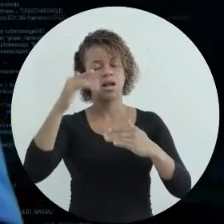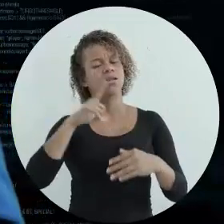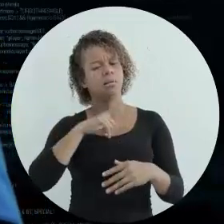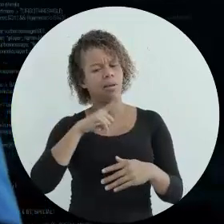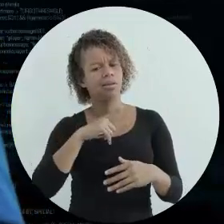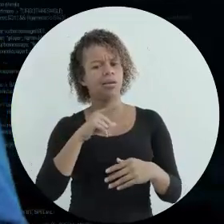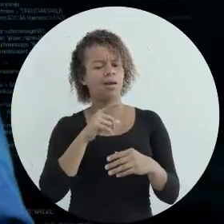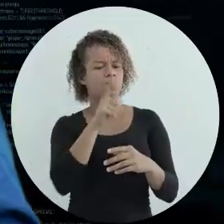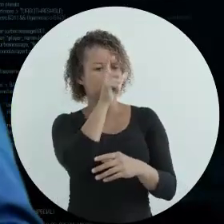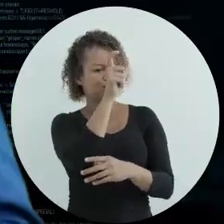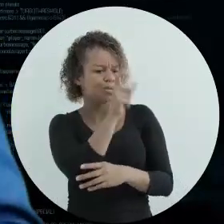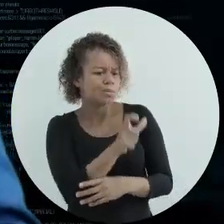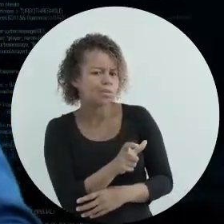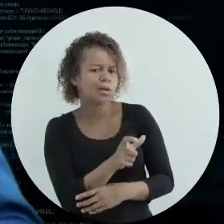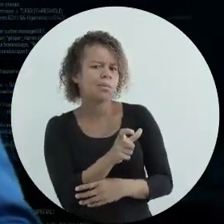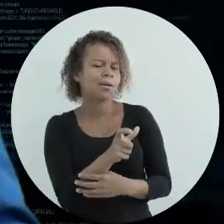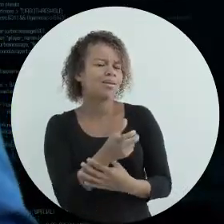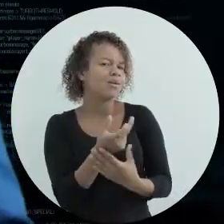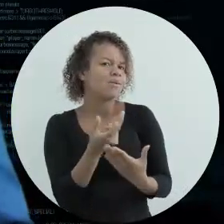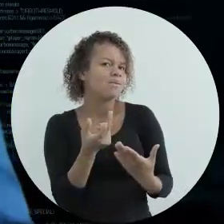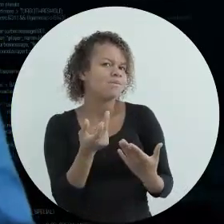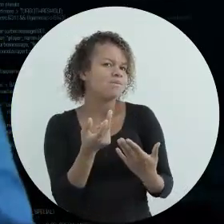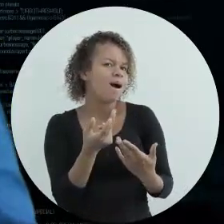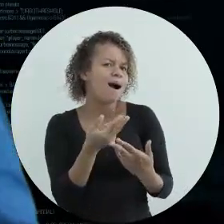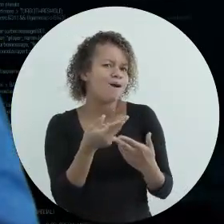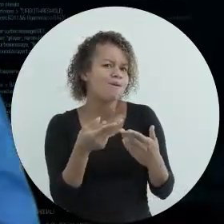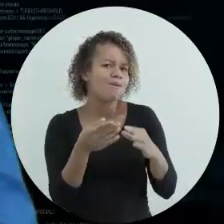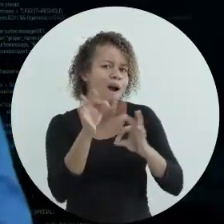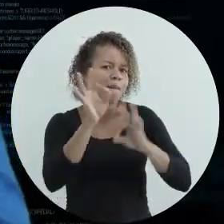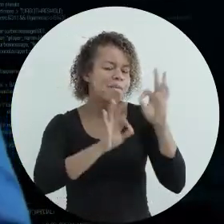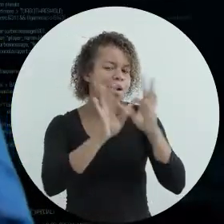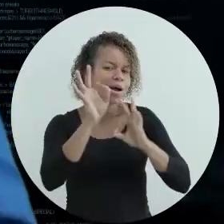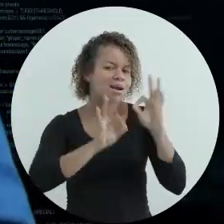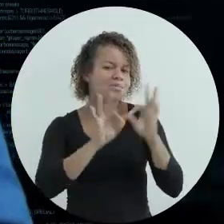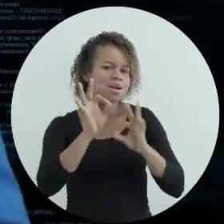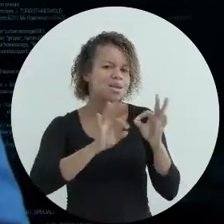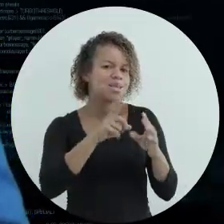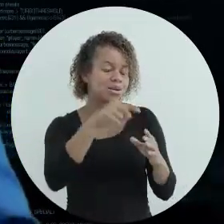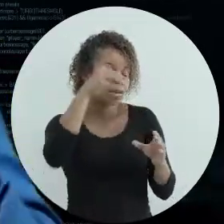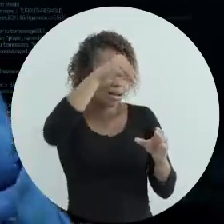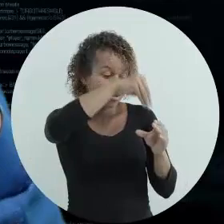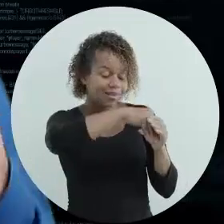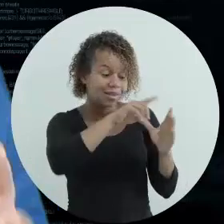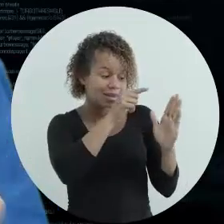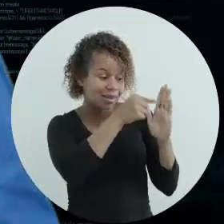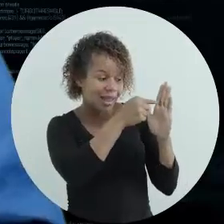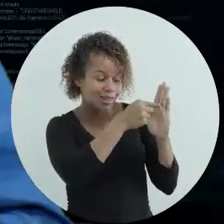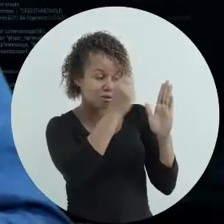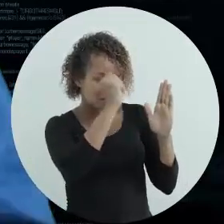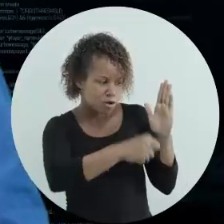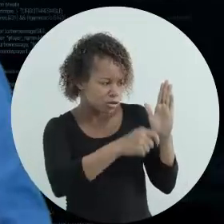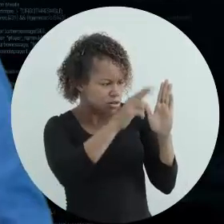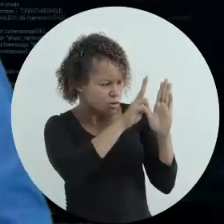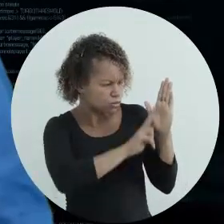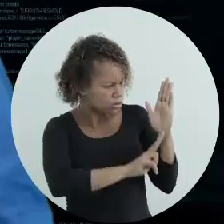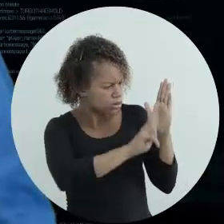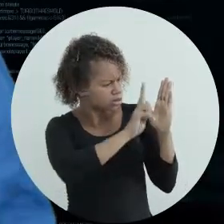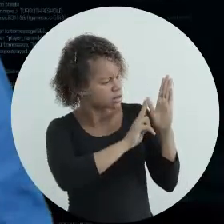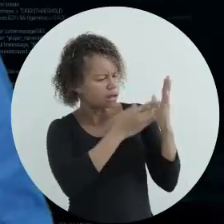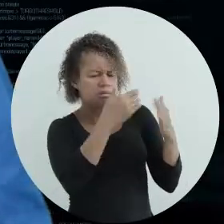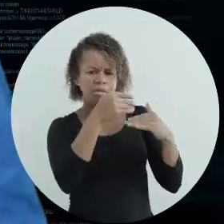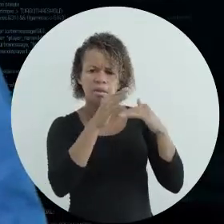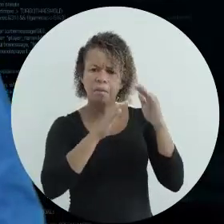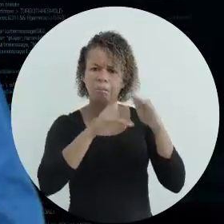seja, alguma programação que estava ali dentro que poderia ser executada dependendo de